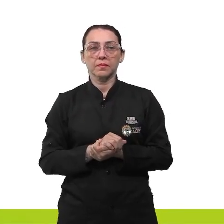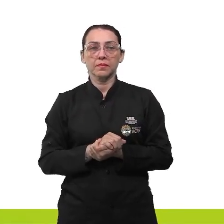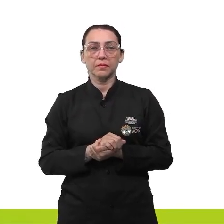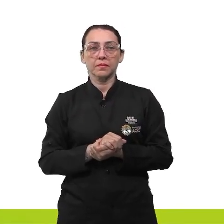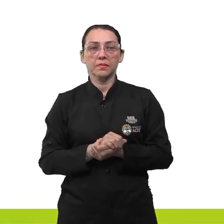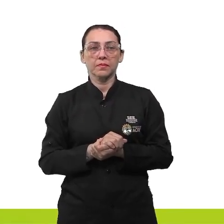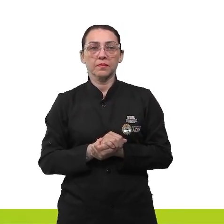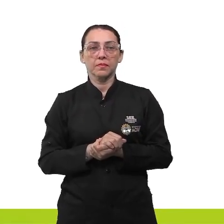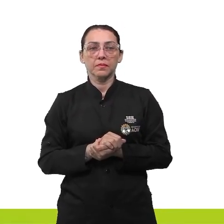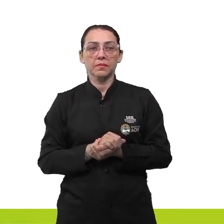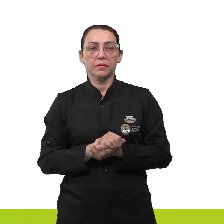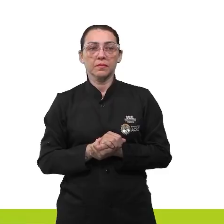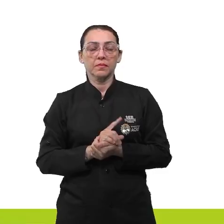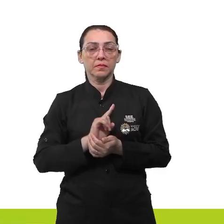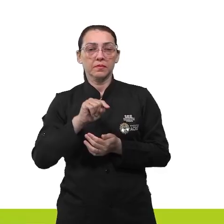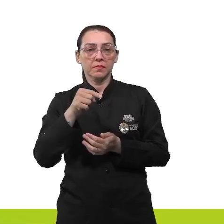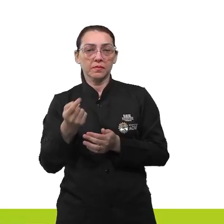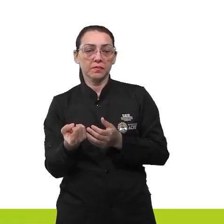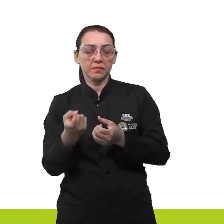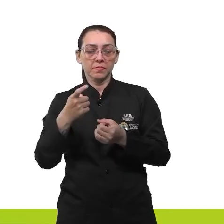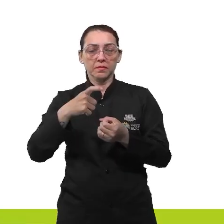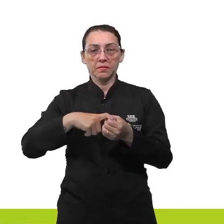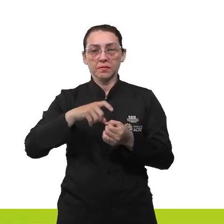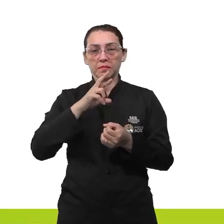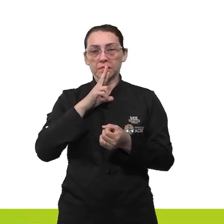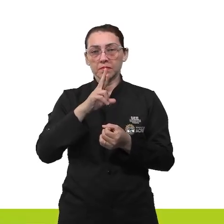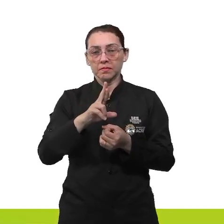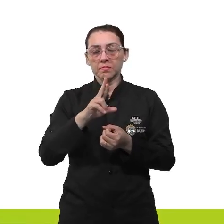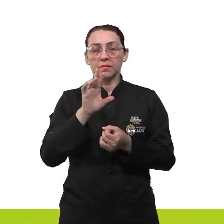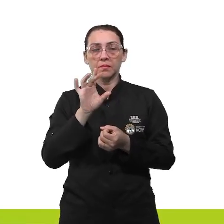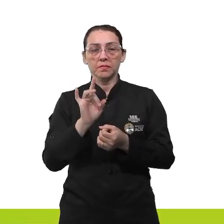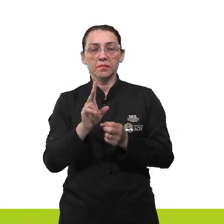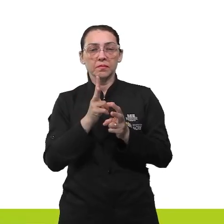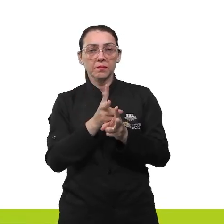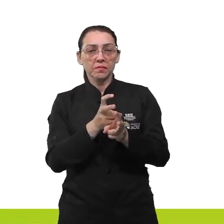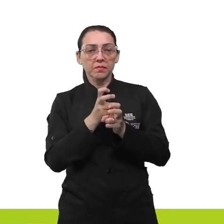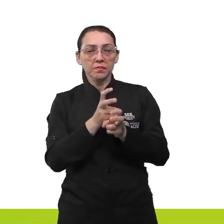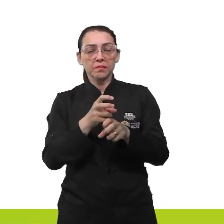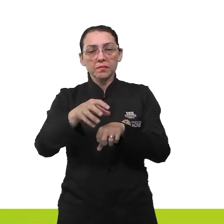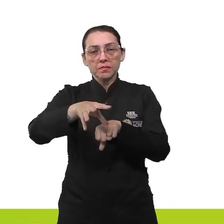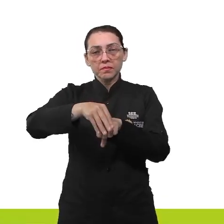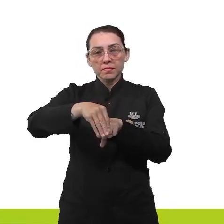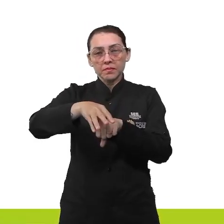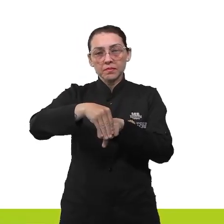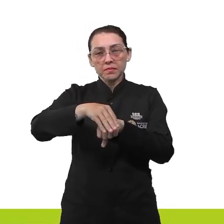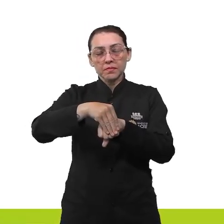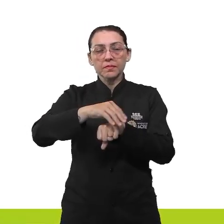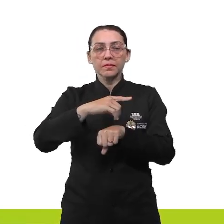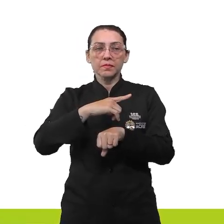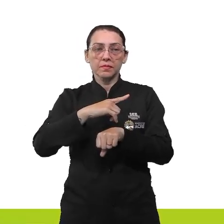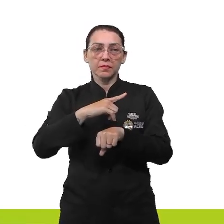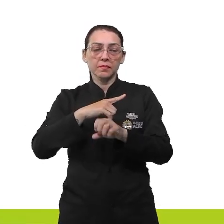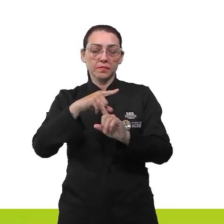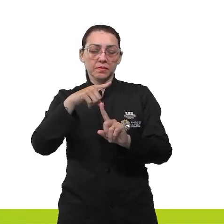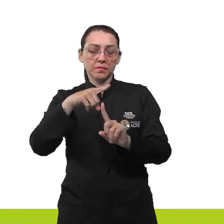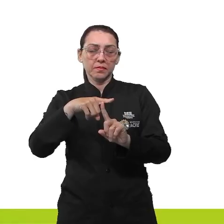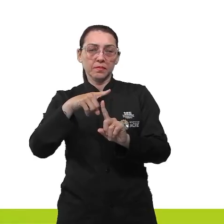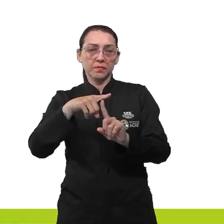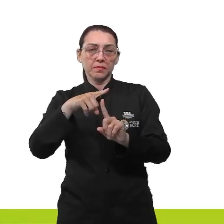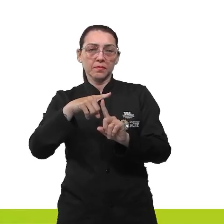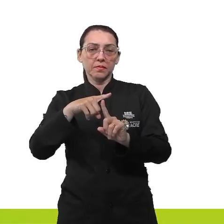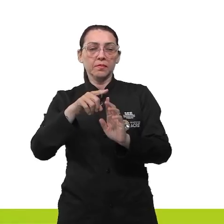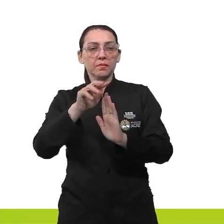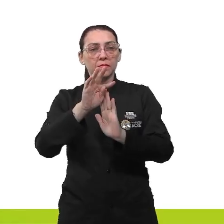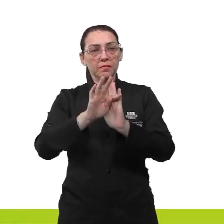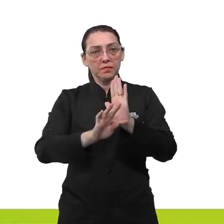Vamos avançar um pouco, galera, depois a gente volta aí para responder, tá? Só para a gente explorar o objeto de conhecimento. Então, nós temos os tipos de textos,